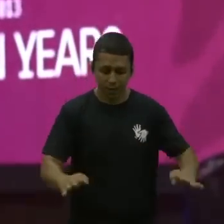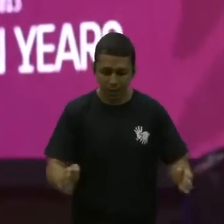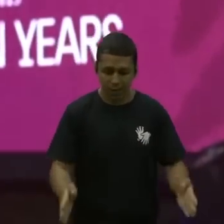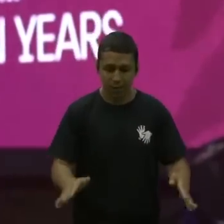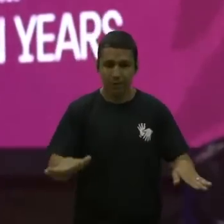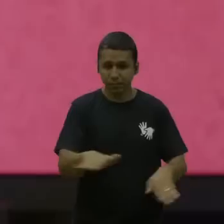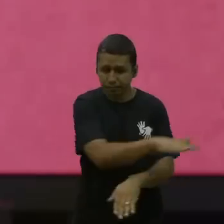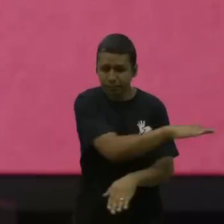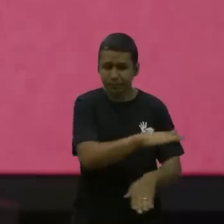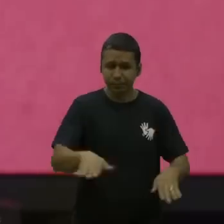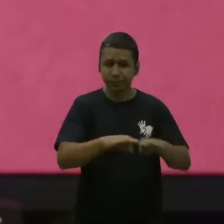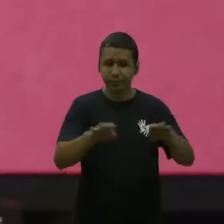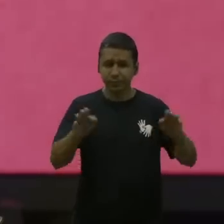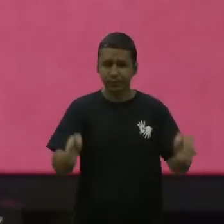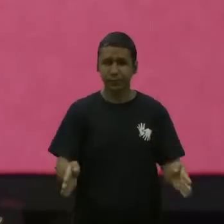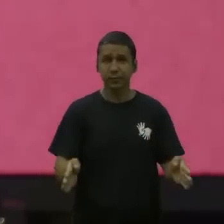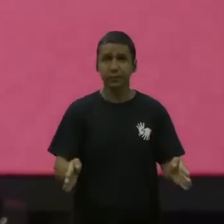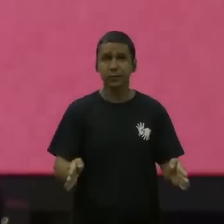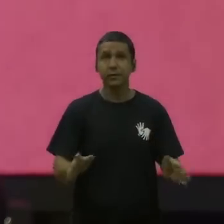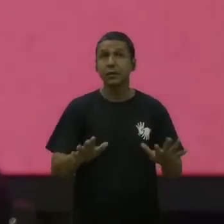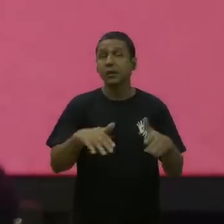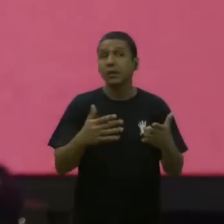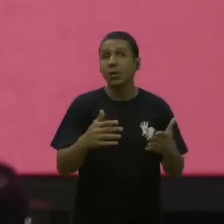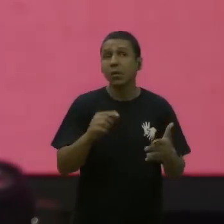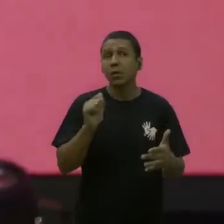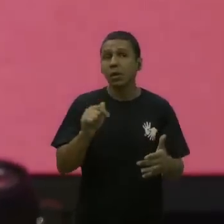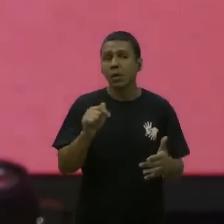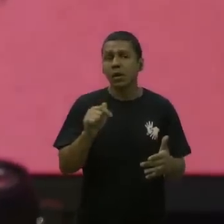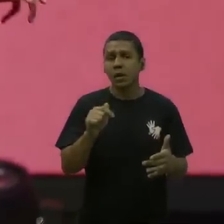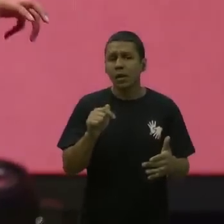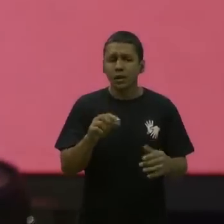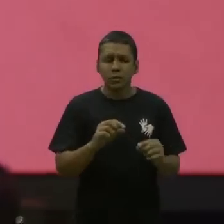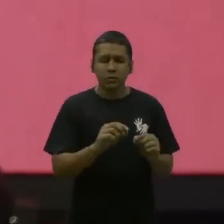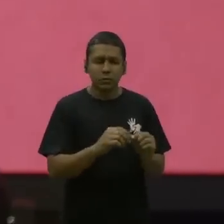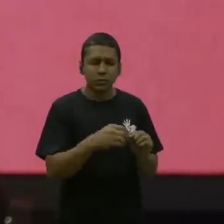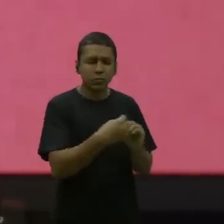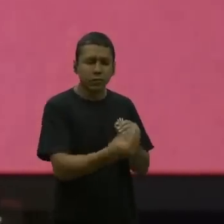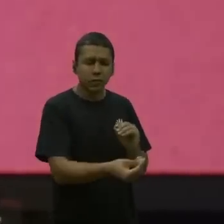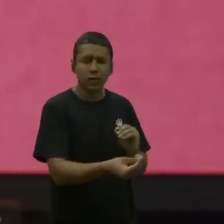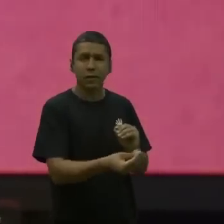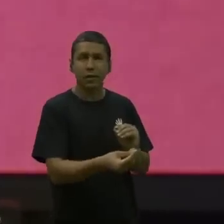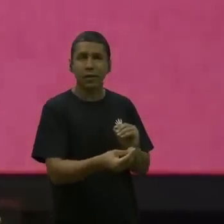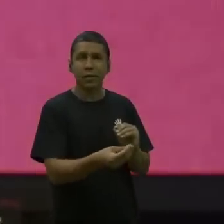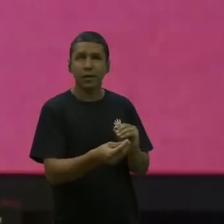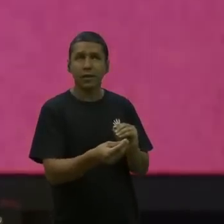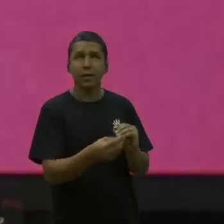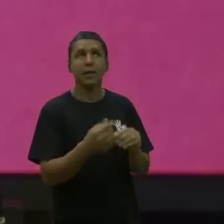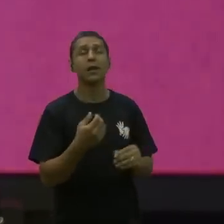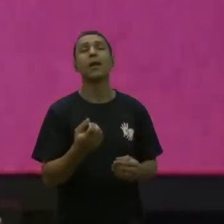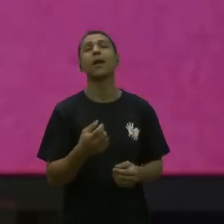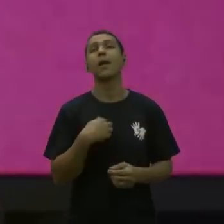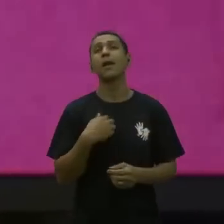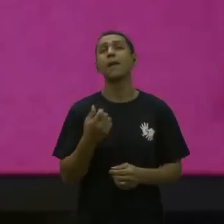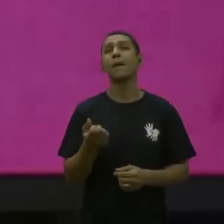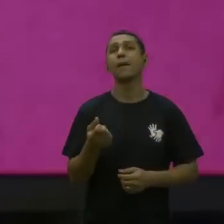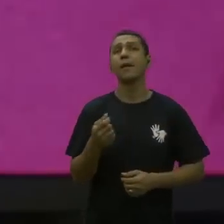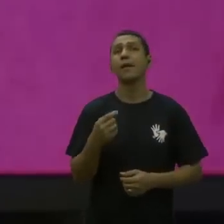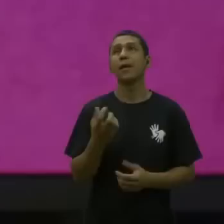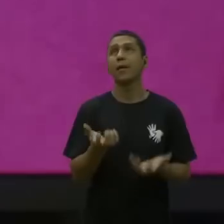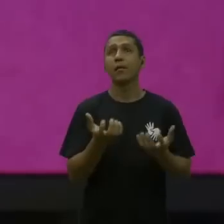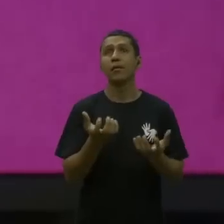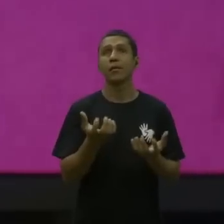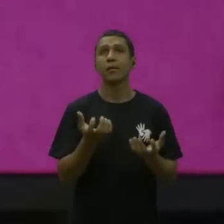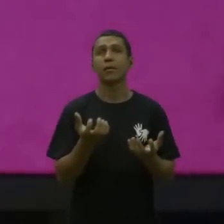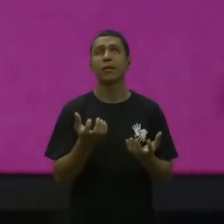chão. Então quando ela fala do cair, ela não está falando de cair da mesa. Ela está falando: eu prefiro a migalha que